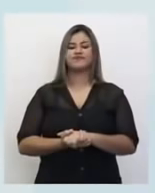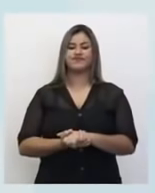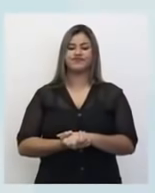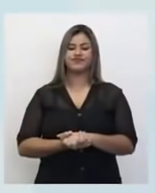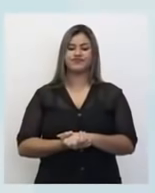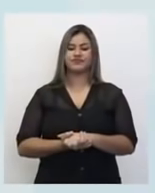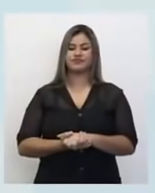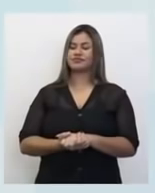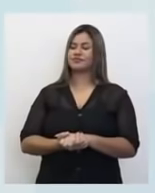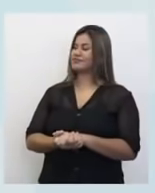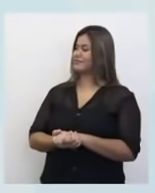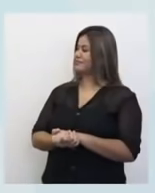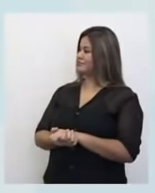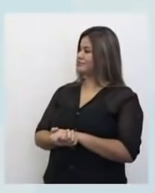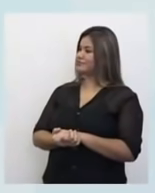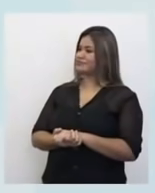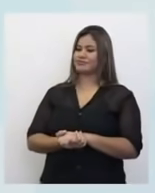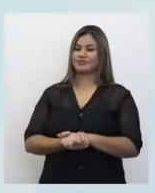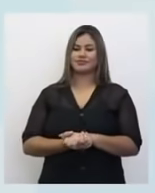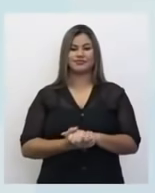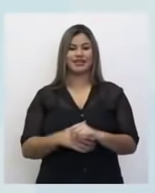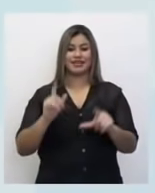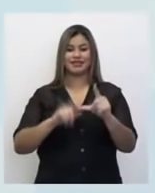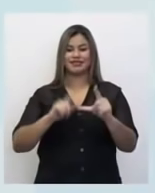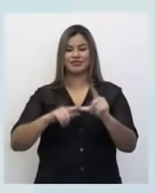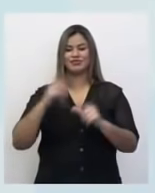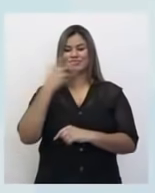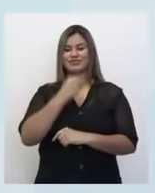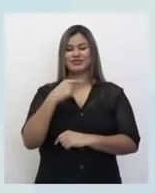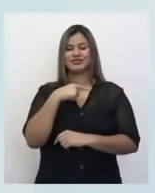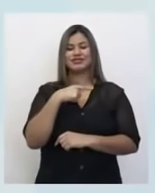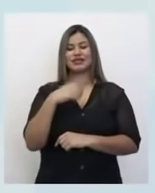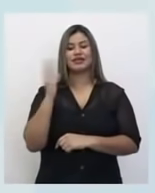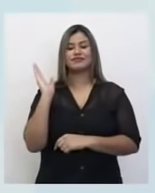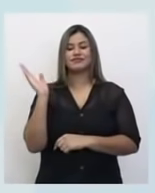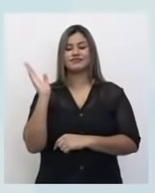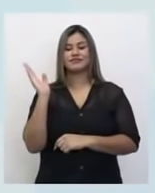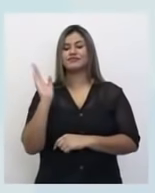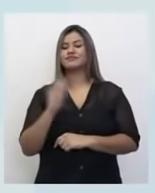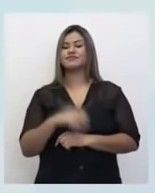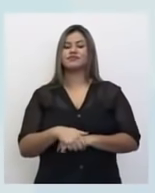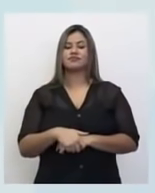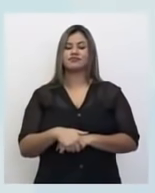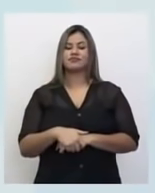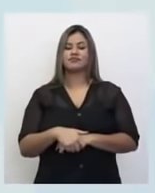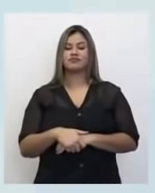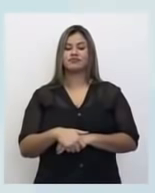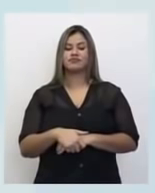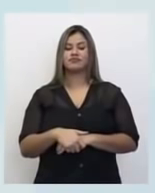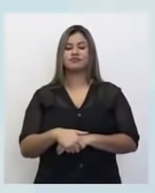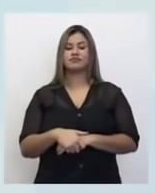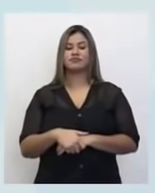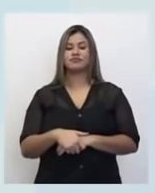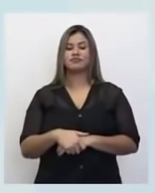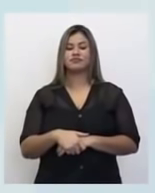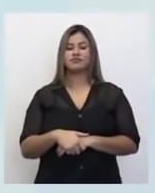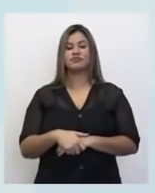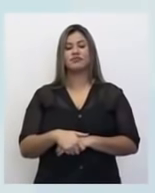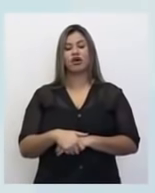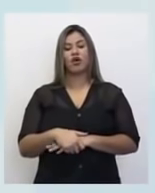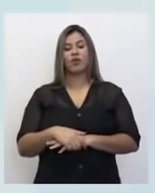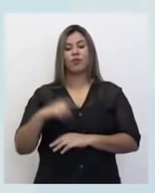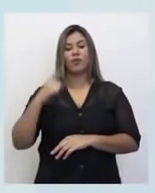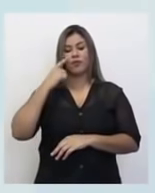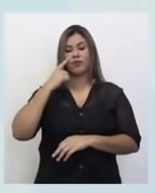mais bonitinha, porque obviamente não tá aí no PPT, é isso de uma maneira mais clara. Então vocês estão vendo